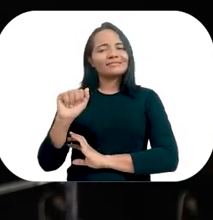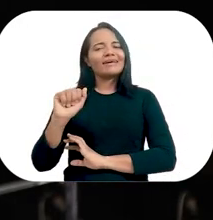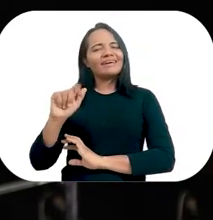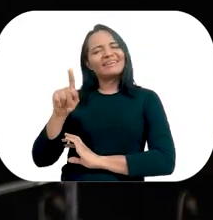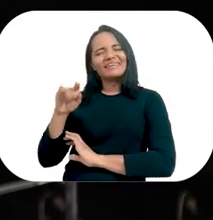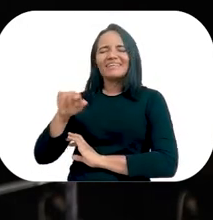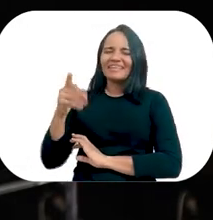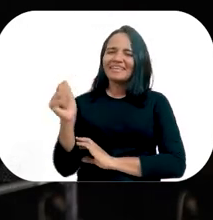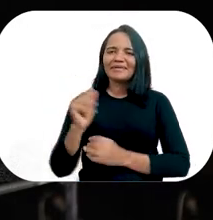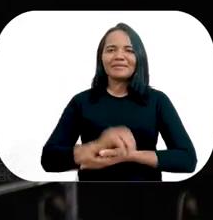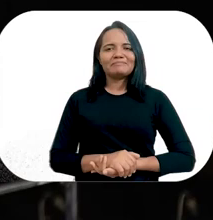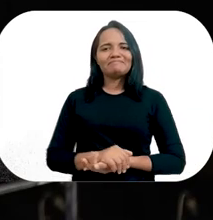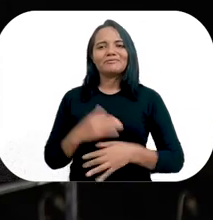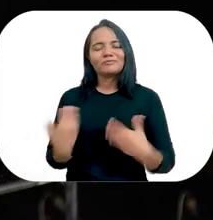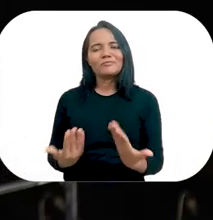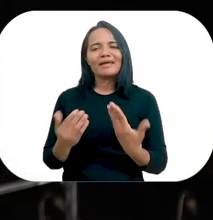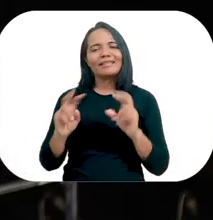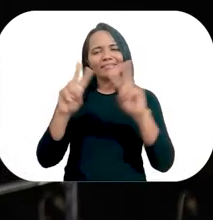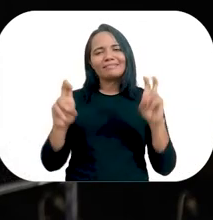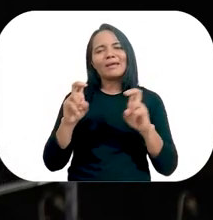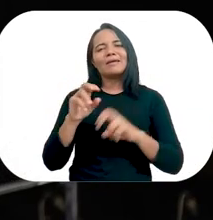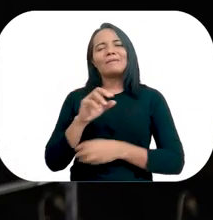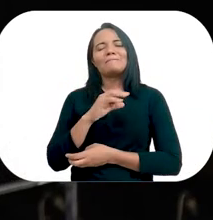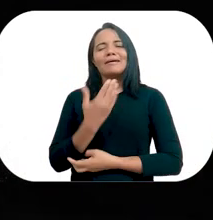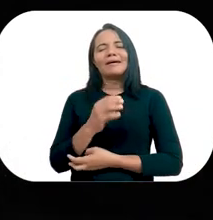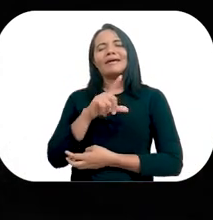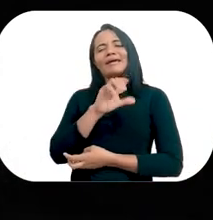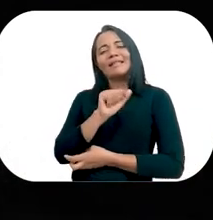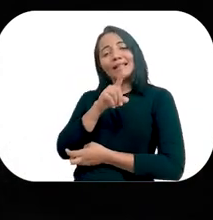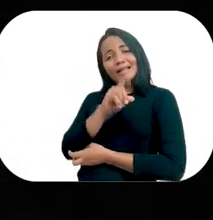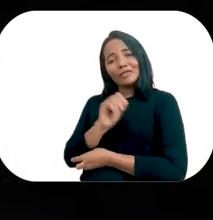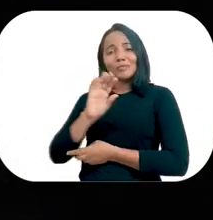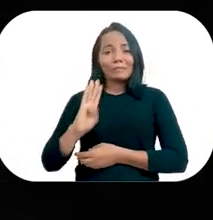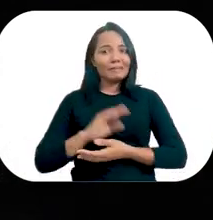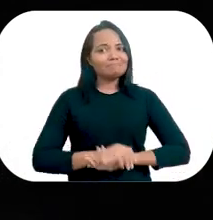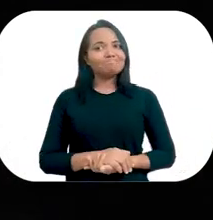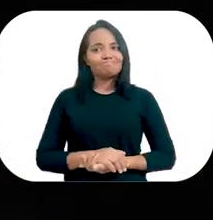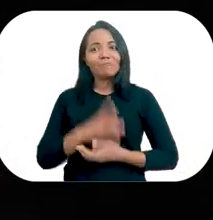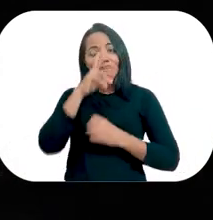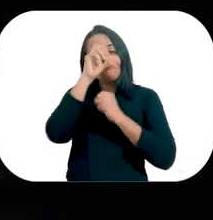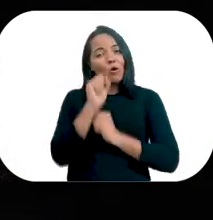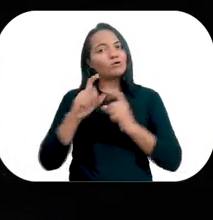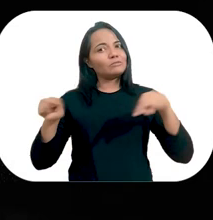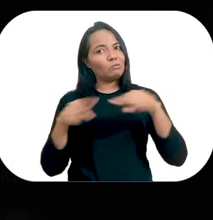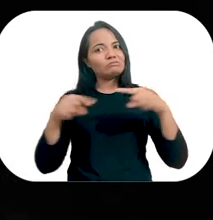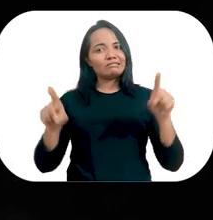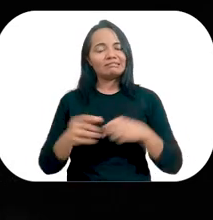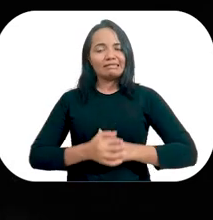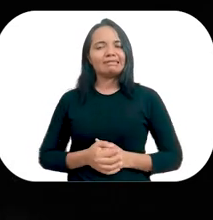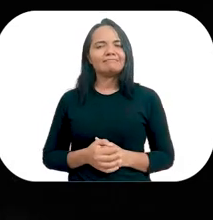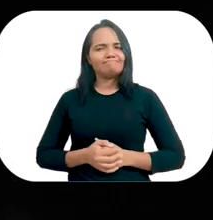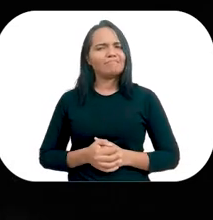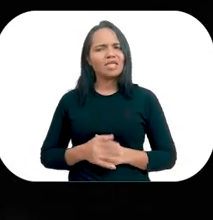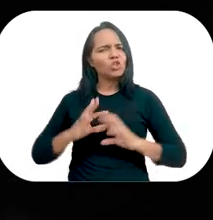música nesse esquema, o lado B, né, que é a Avassaladora, é uma música meio forte. E ela já é uma música realmente... Na verdade, todas